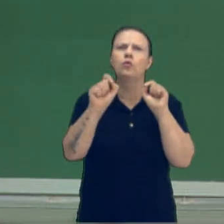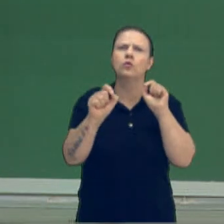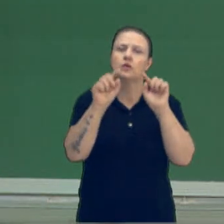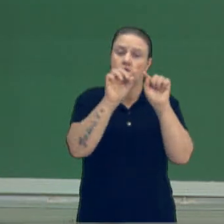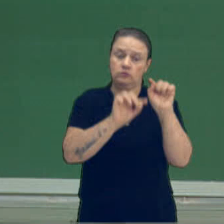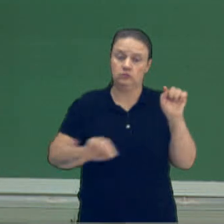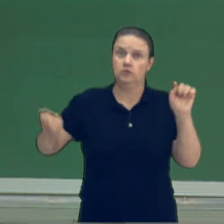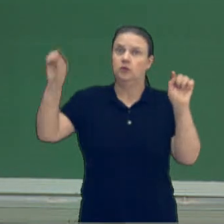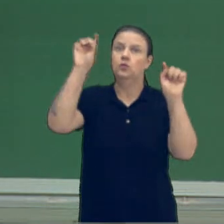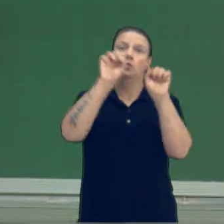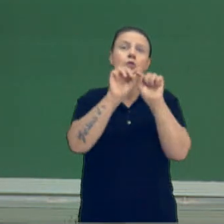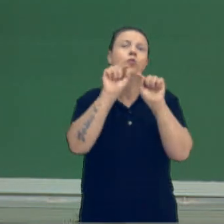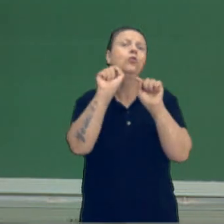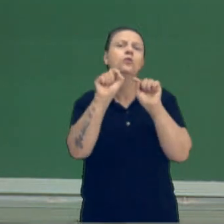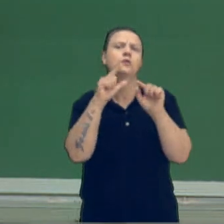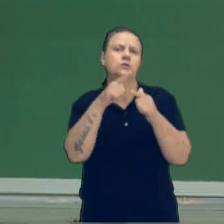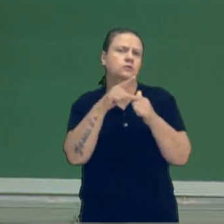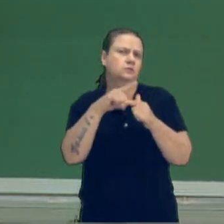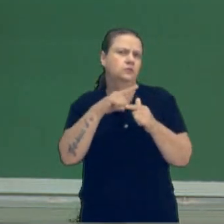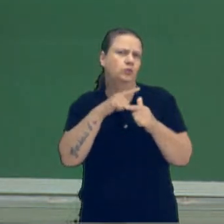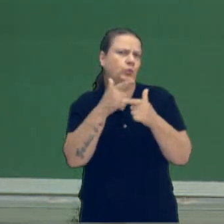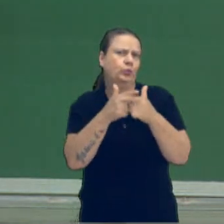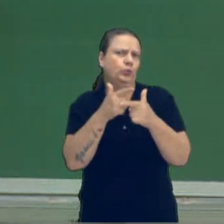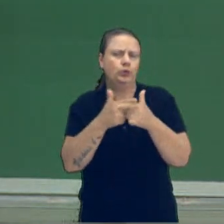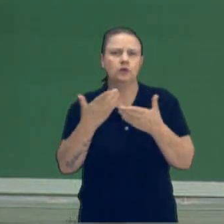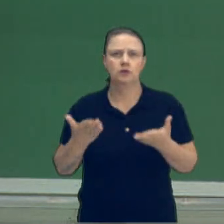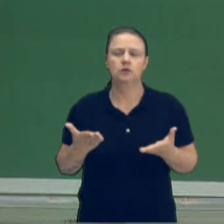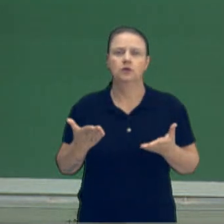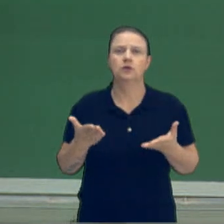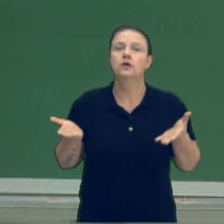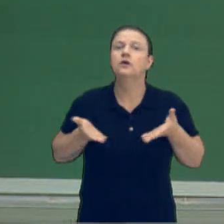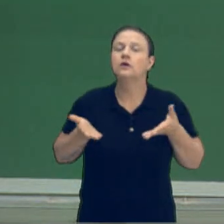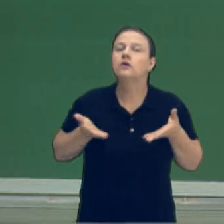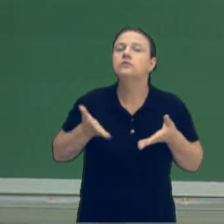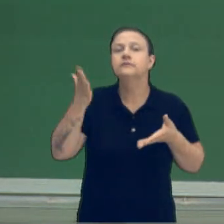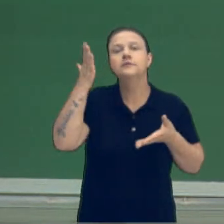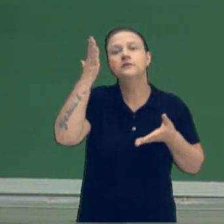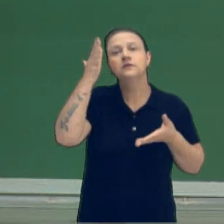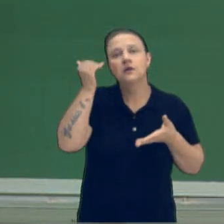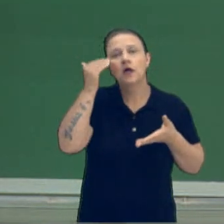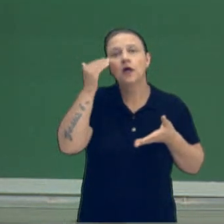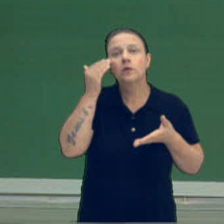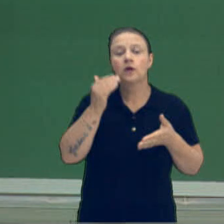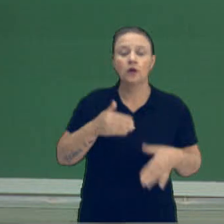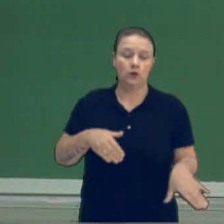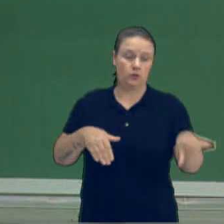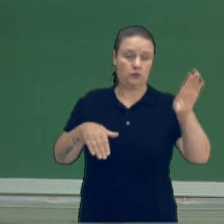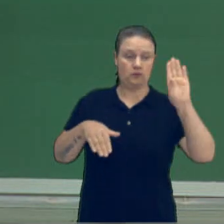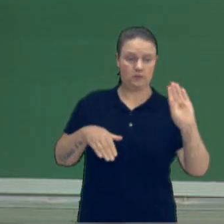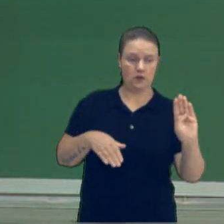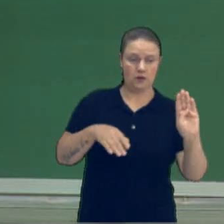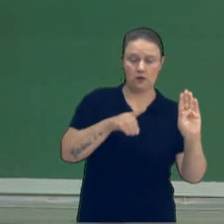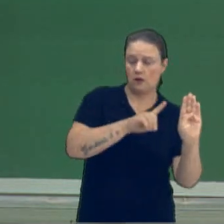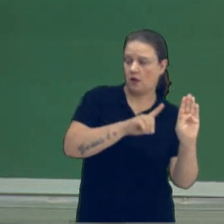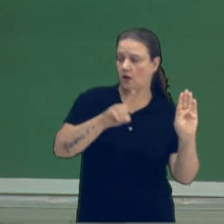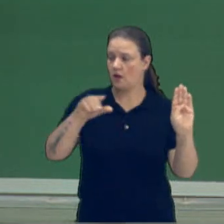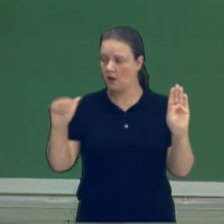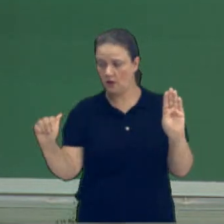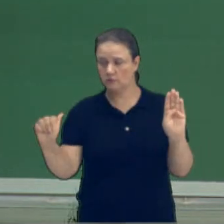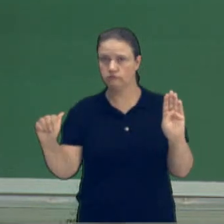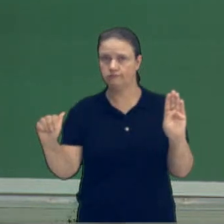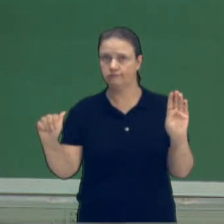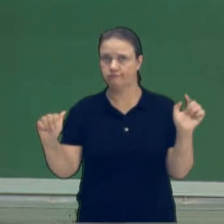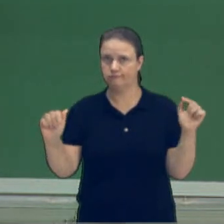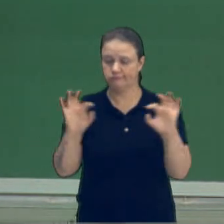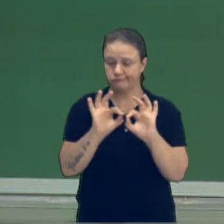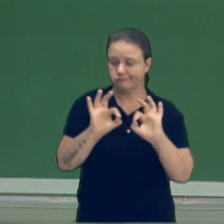nesse problema. Então, primeira coisa, a gente está sabendo que a gente tem que sair do ponto B e chegar no ponto A.